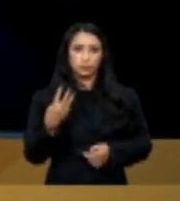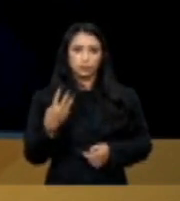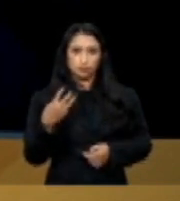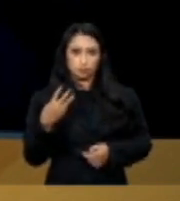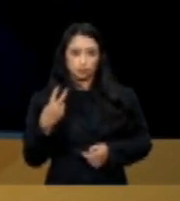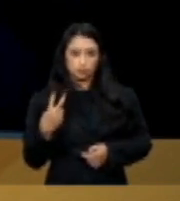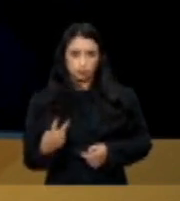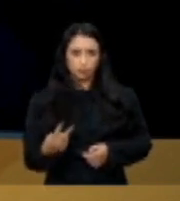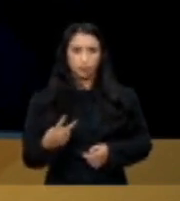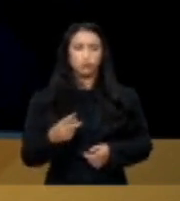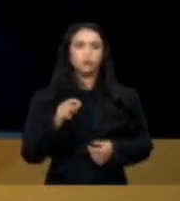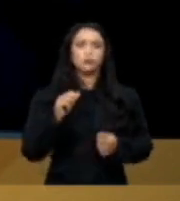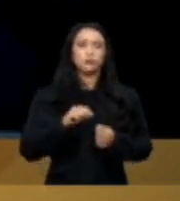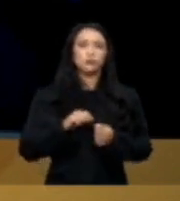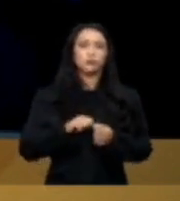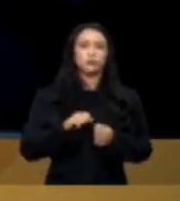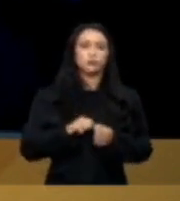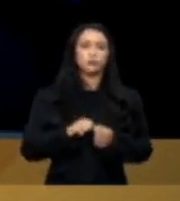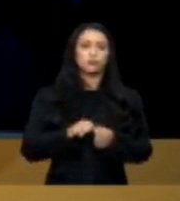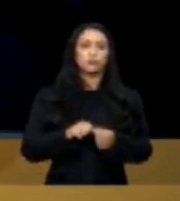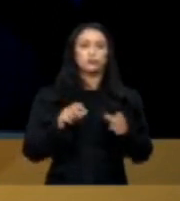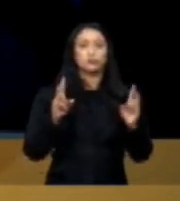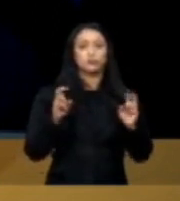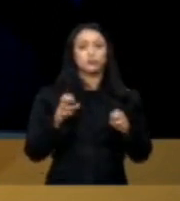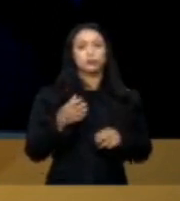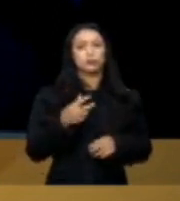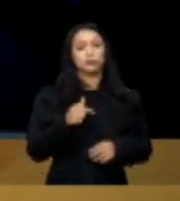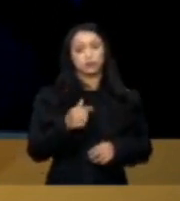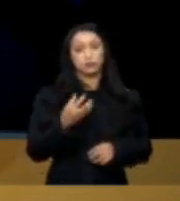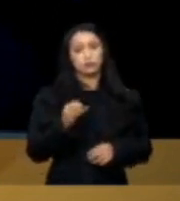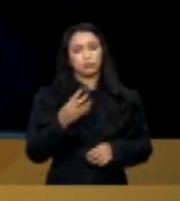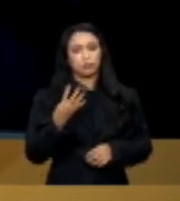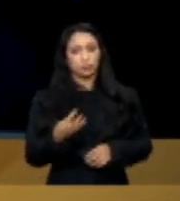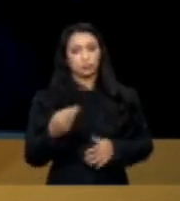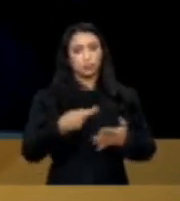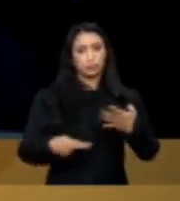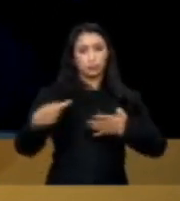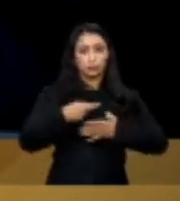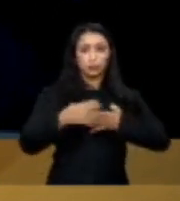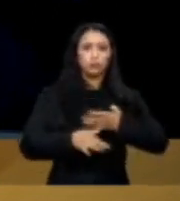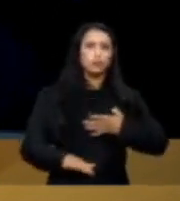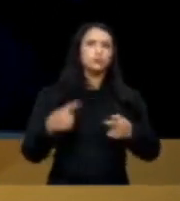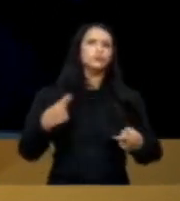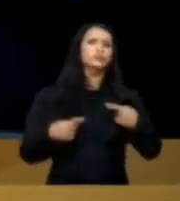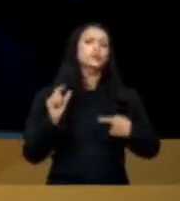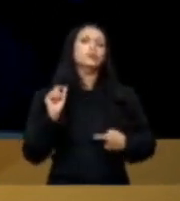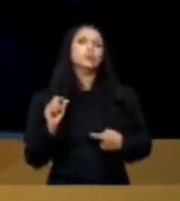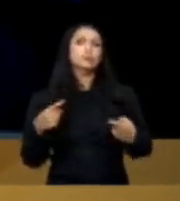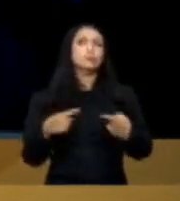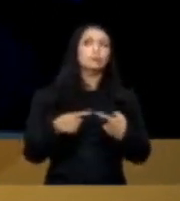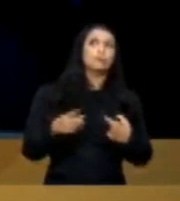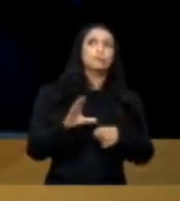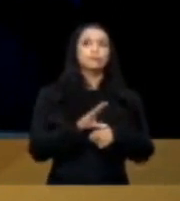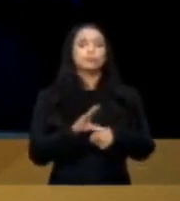627.432, erigido como paradigma do tema 704 da repercussão geral, discute a constitucionalidade de medida